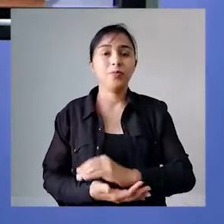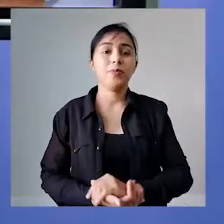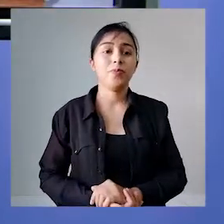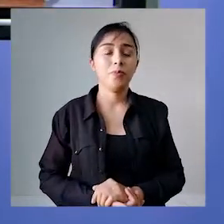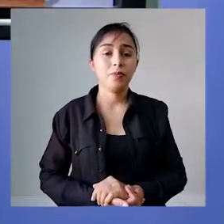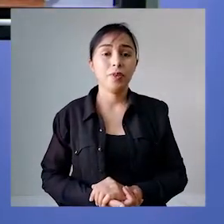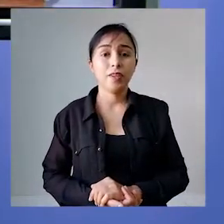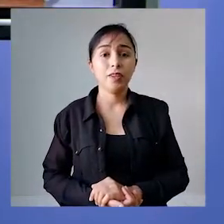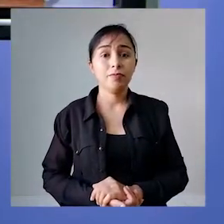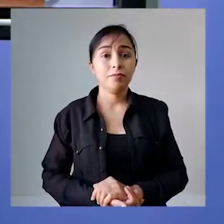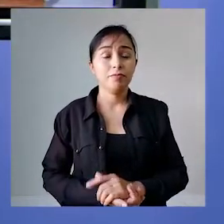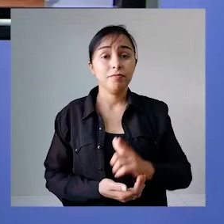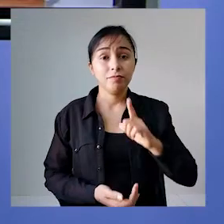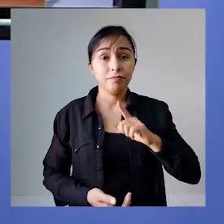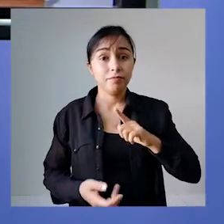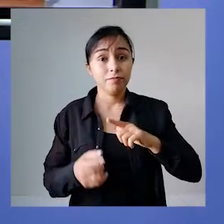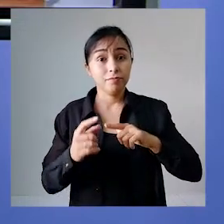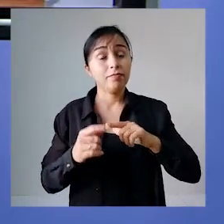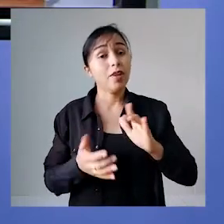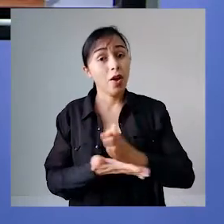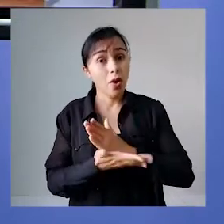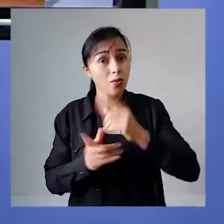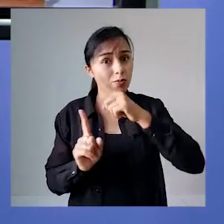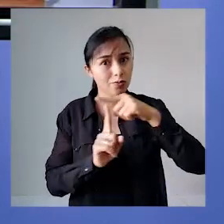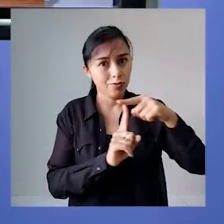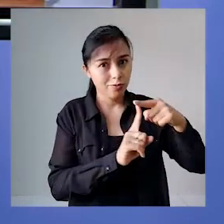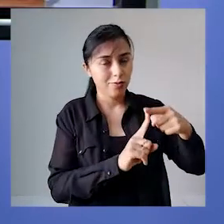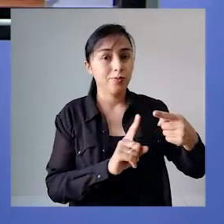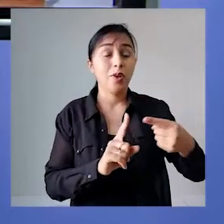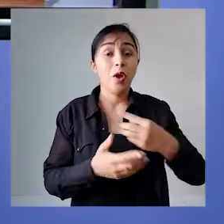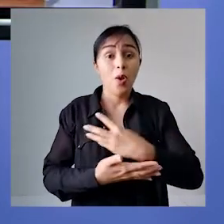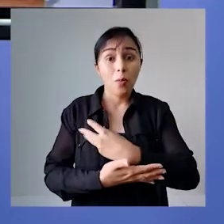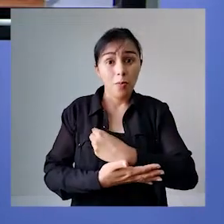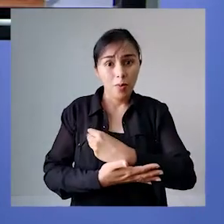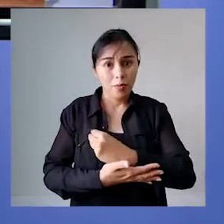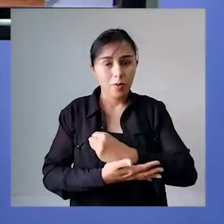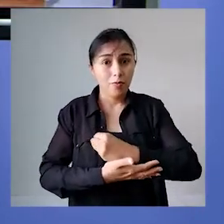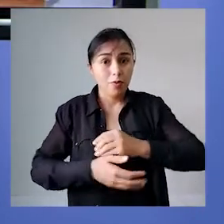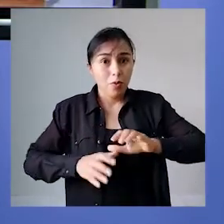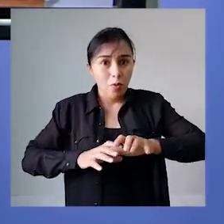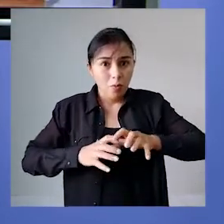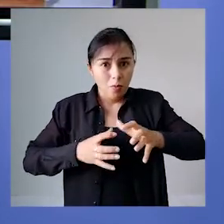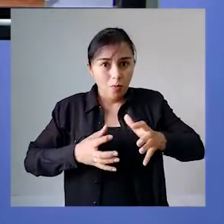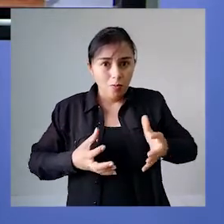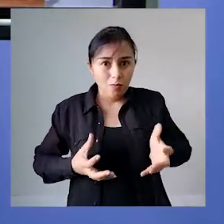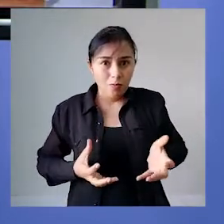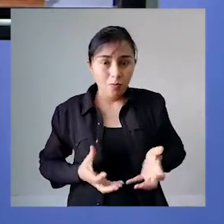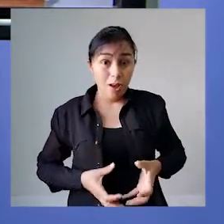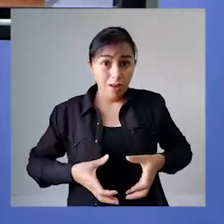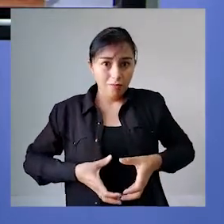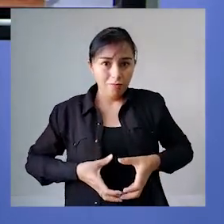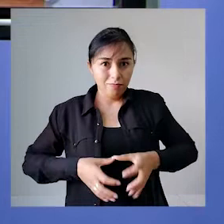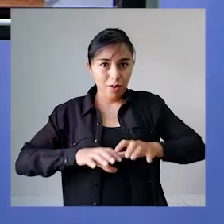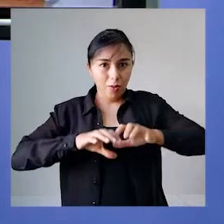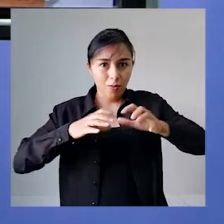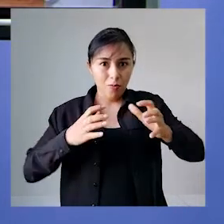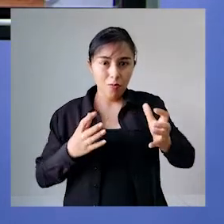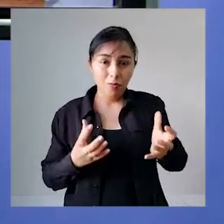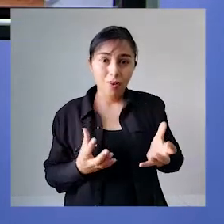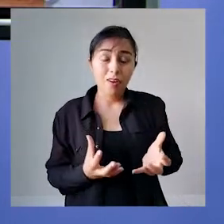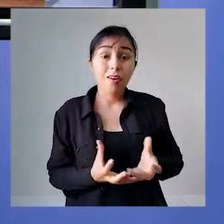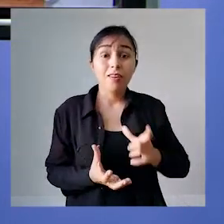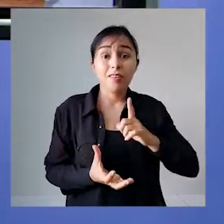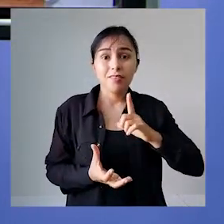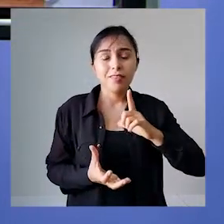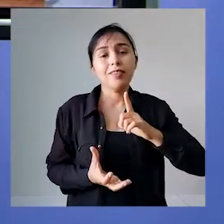alguns tipos. Mamíferos placentários. Quem são esses? Os placentários, eles apresentam essa nova estrutura chamada